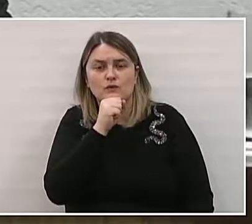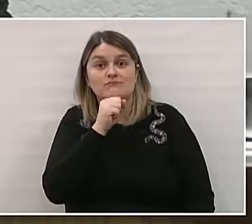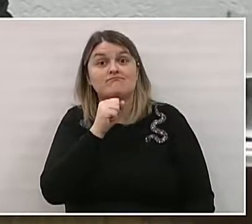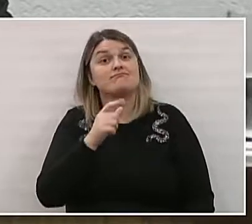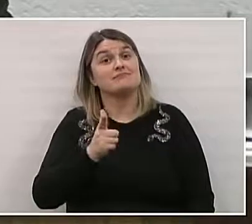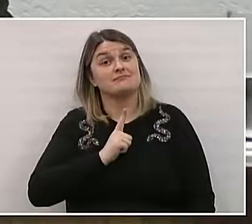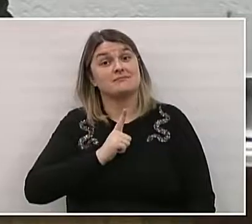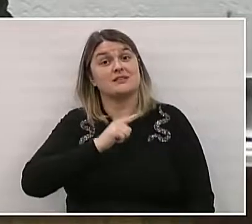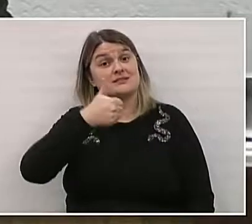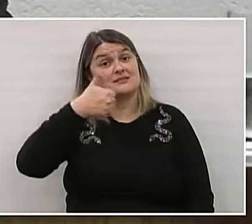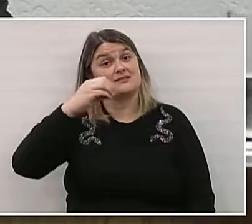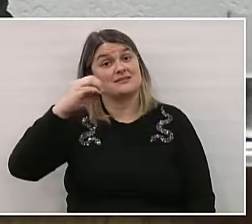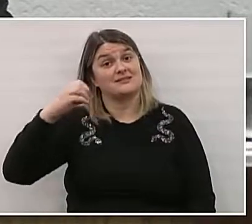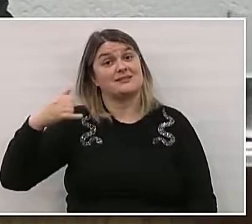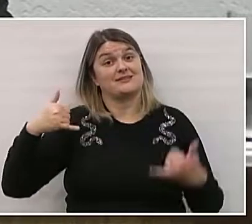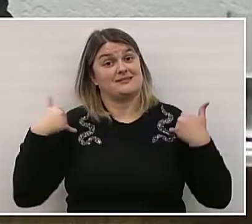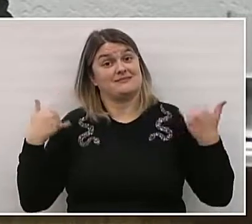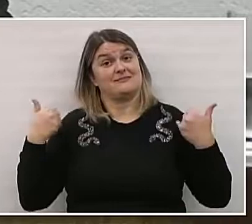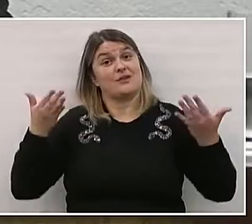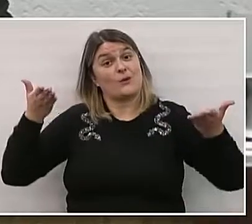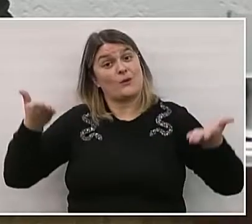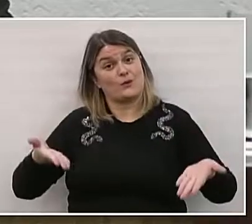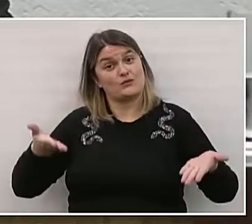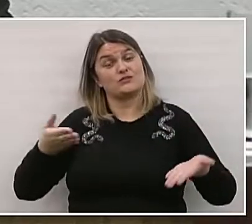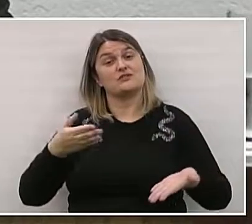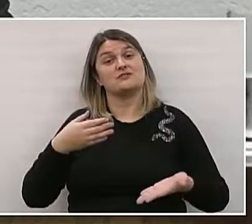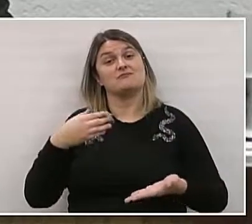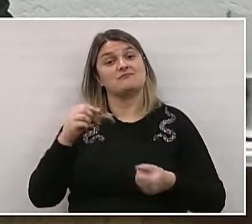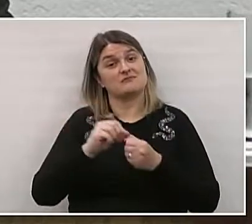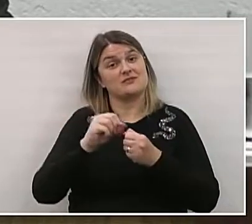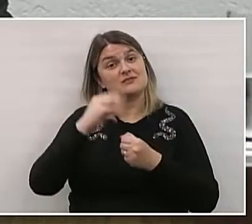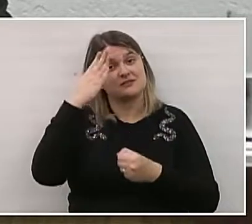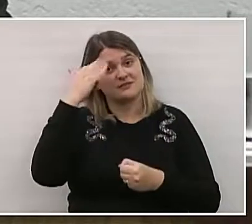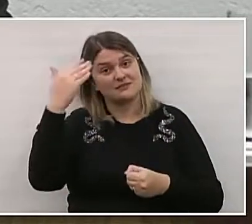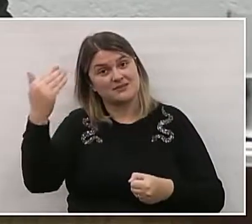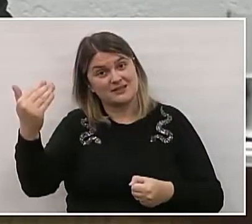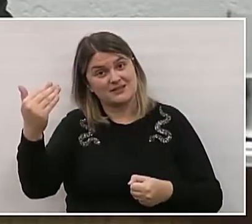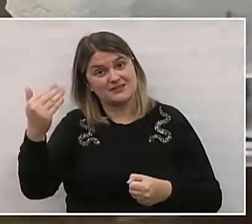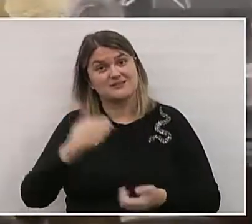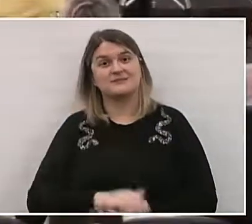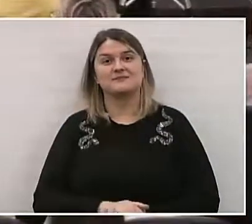centenária, é hoje a nossa homenageada.